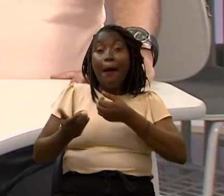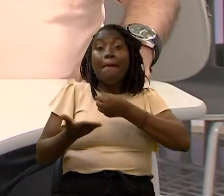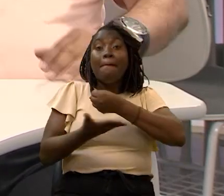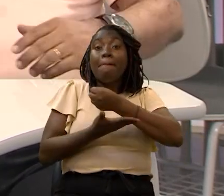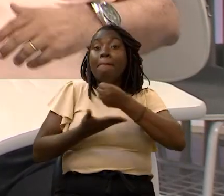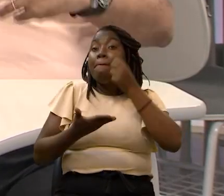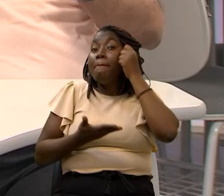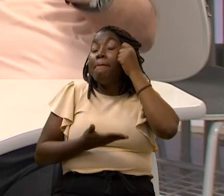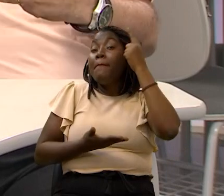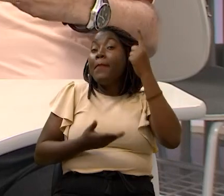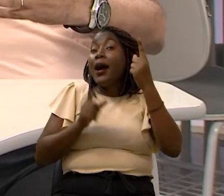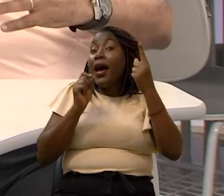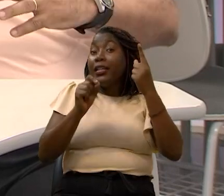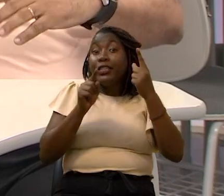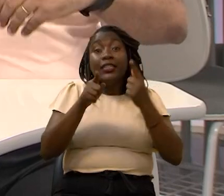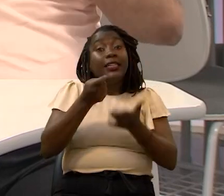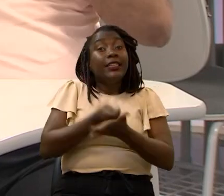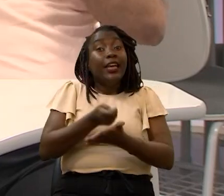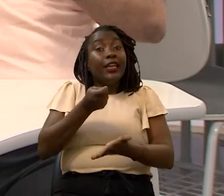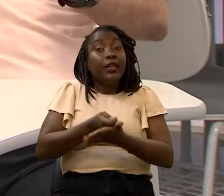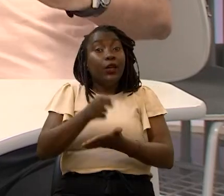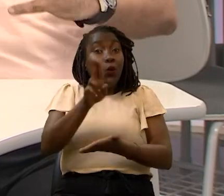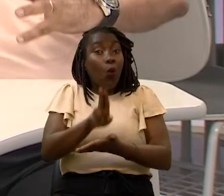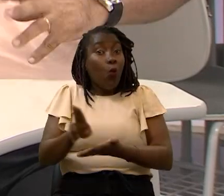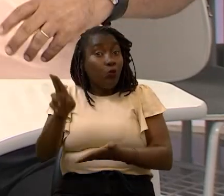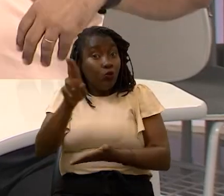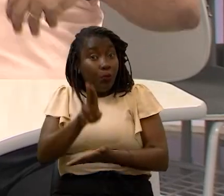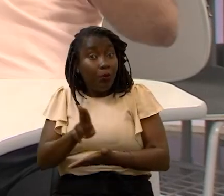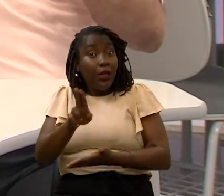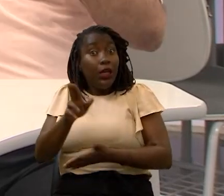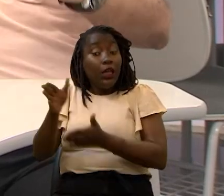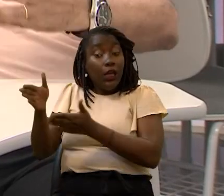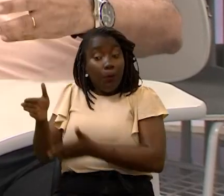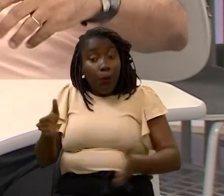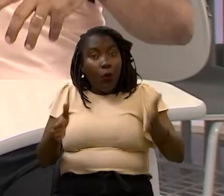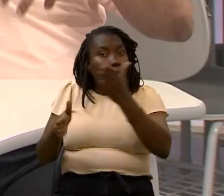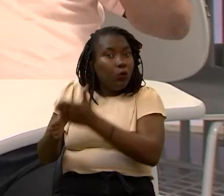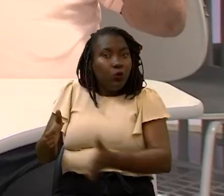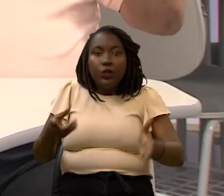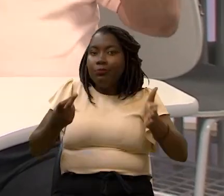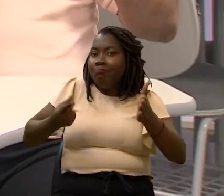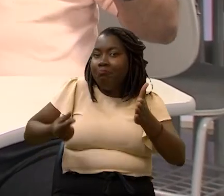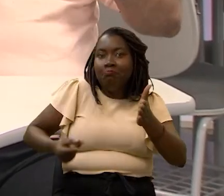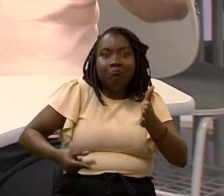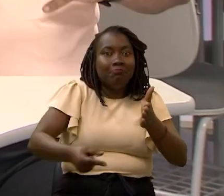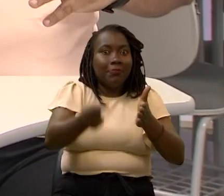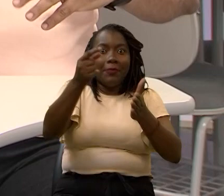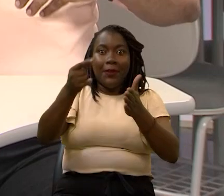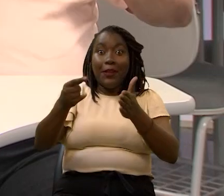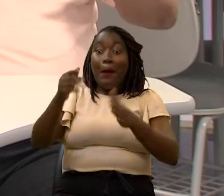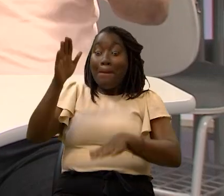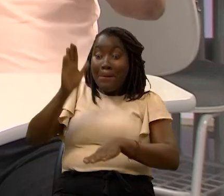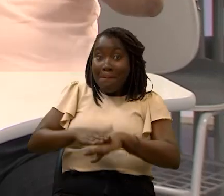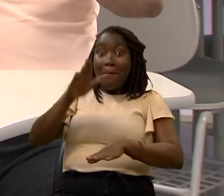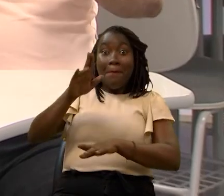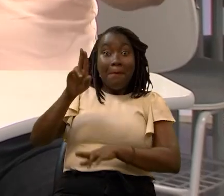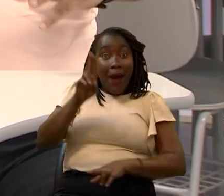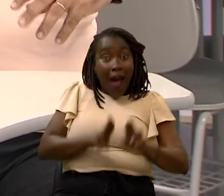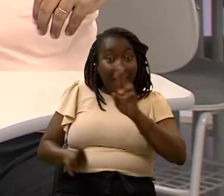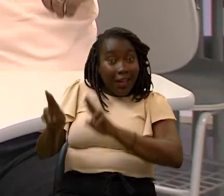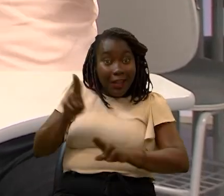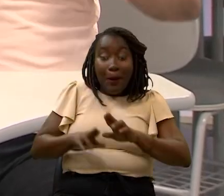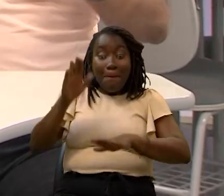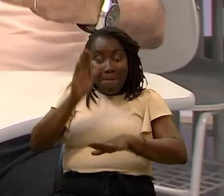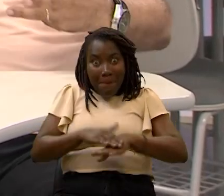é baseada na ideia que você tem que consumir e produzir ao infinito. Quanto mais